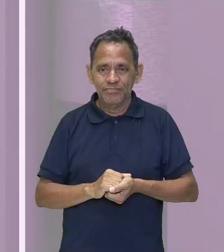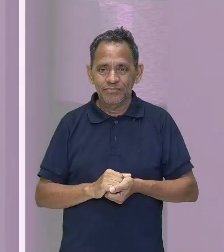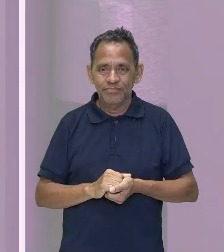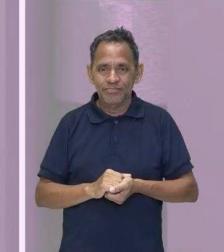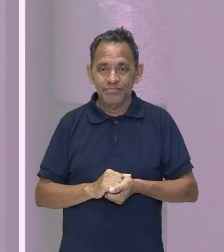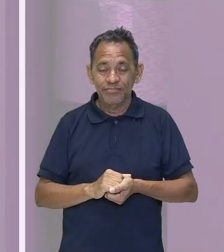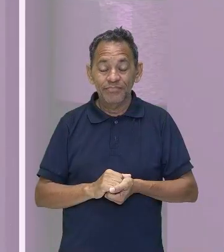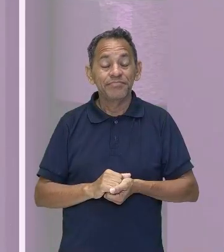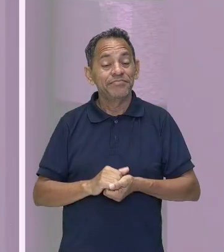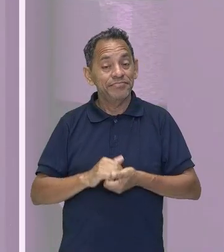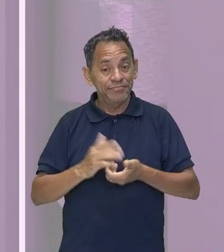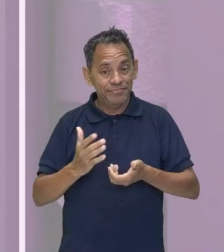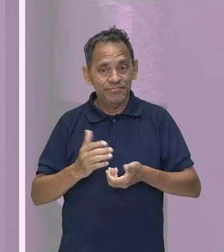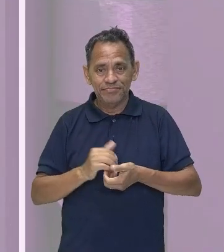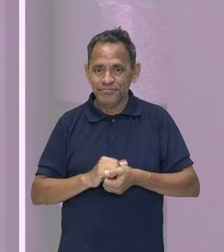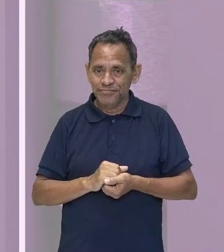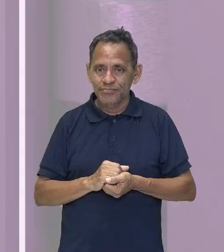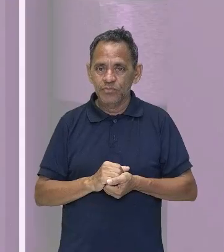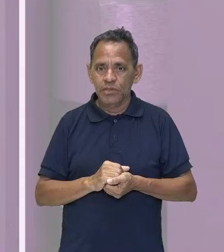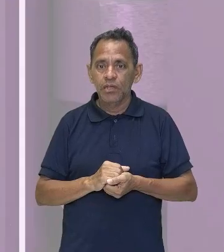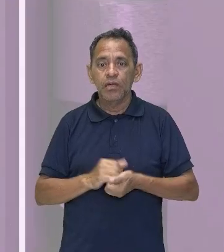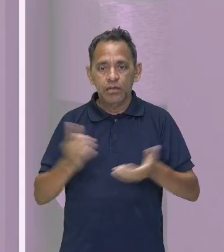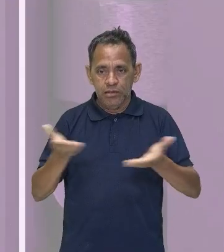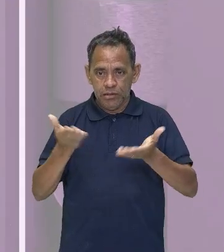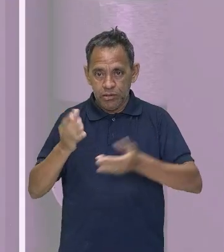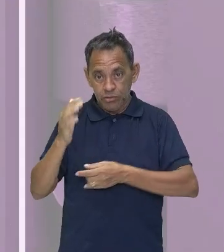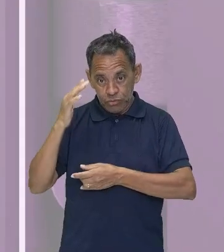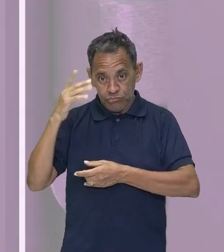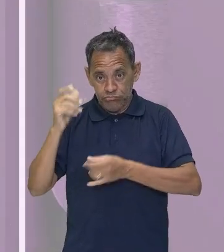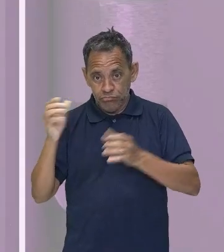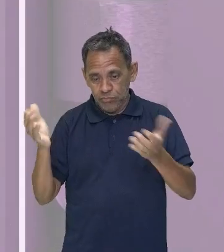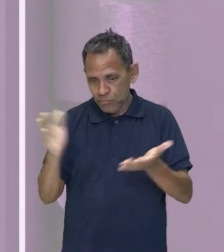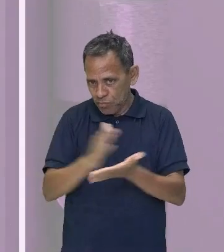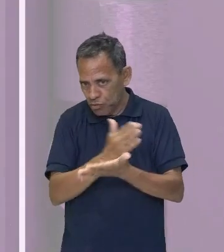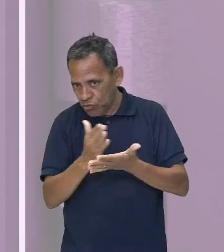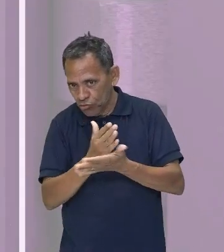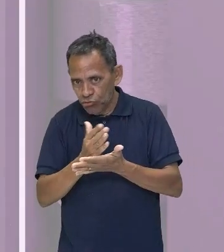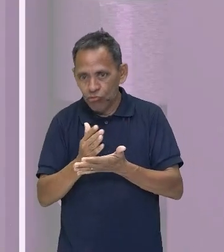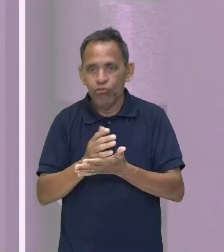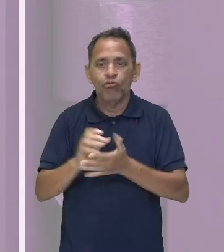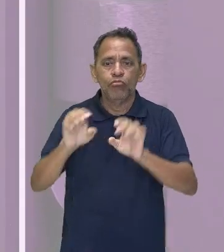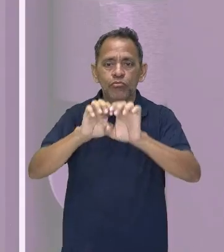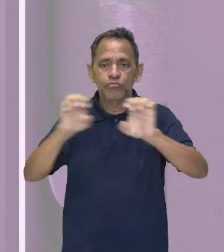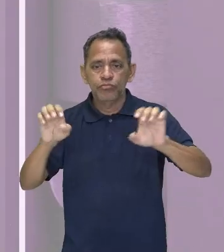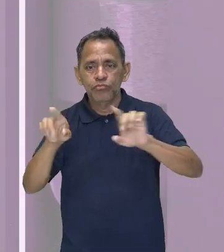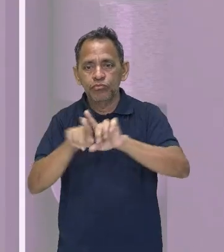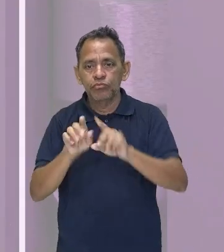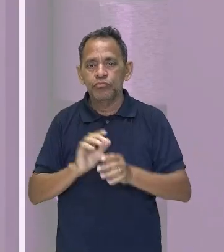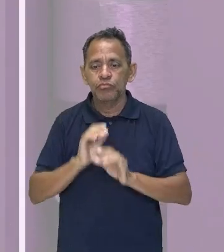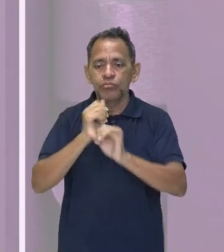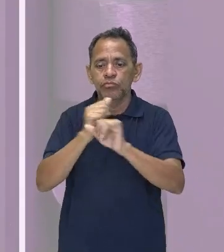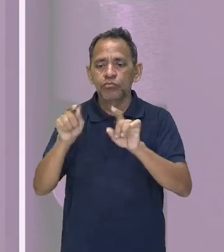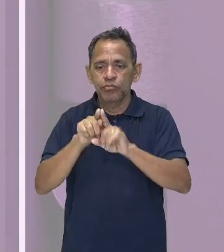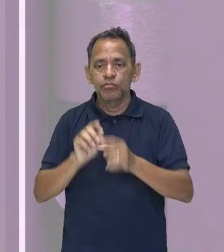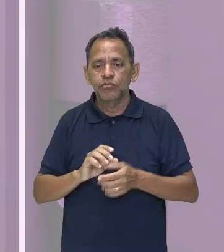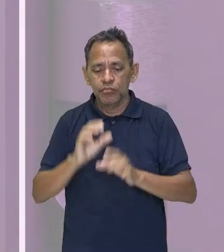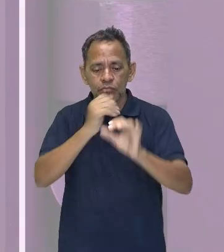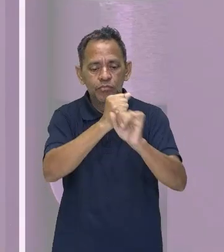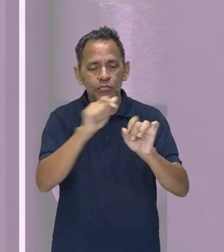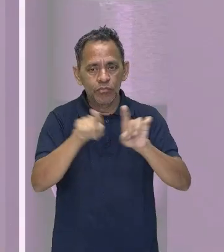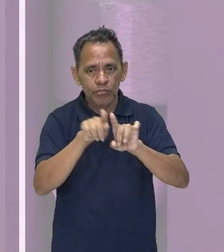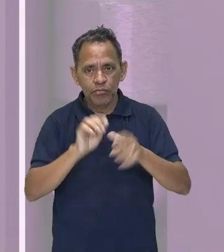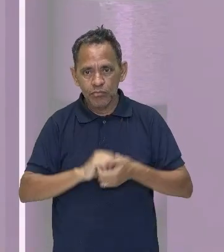Muito bem, pessoal, então a gente vai resolver algumas questões envolvendo o cálculo do comprimento de uma circunferência,